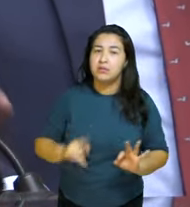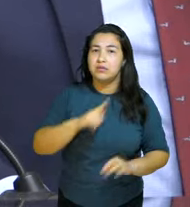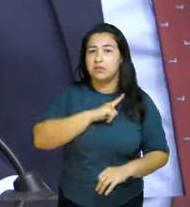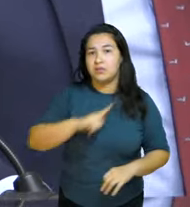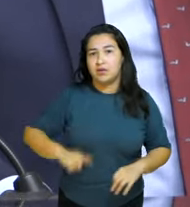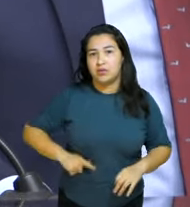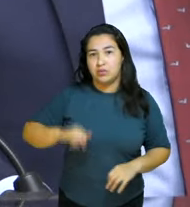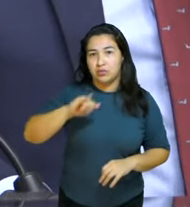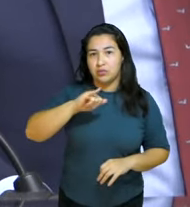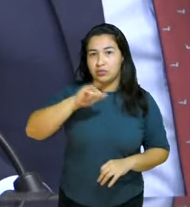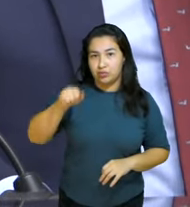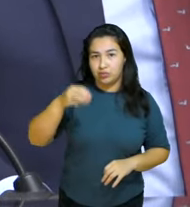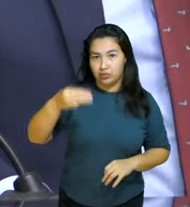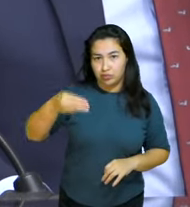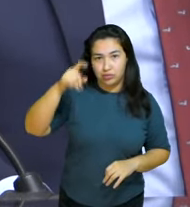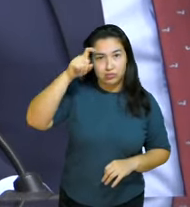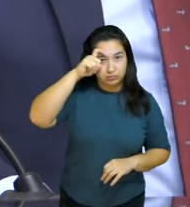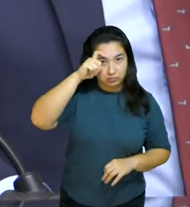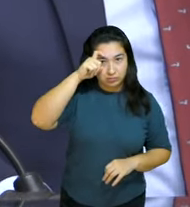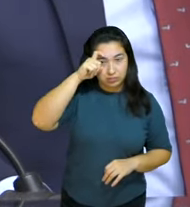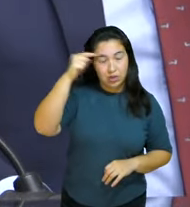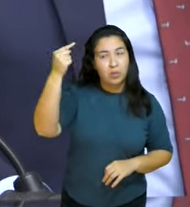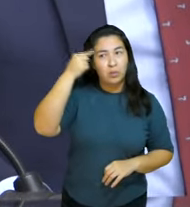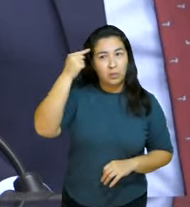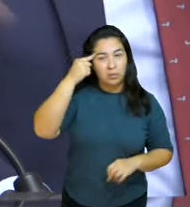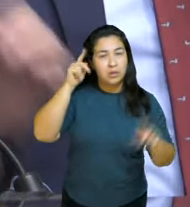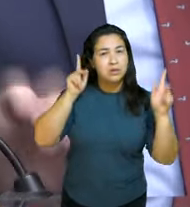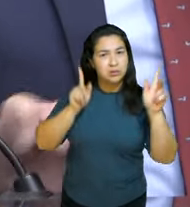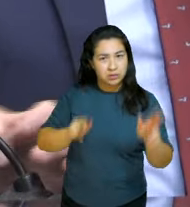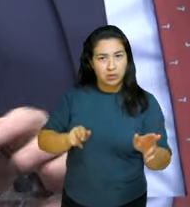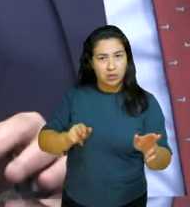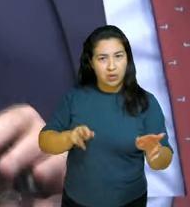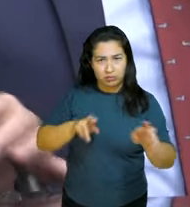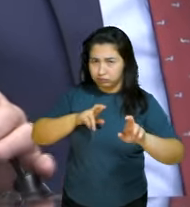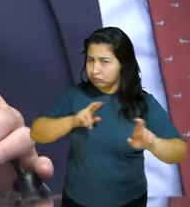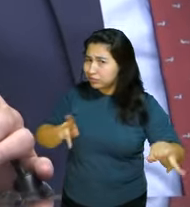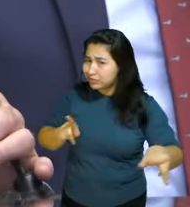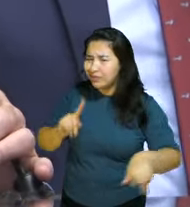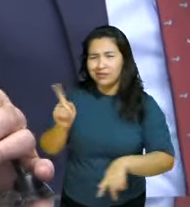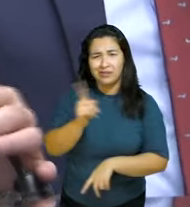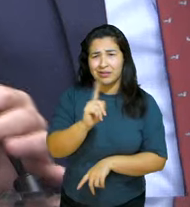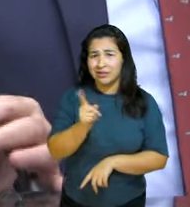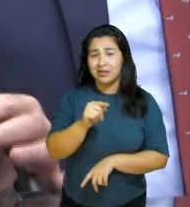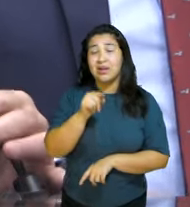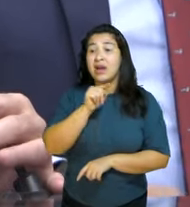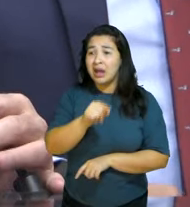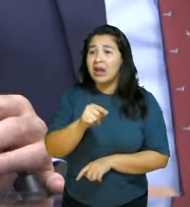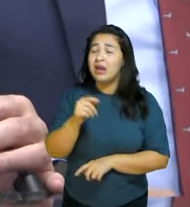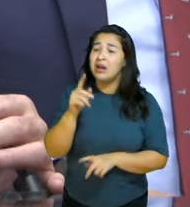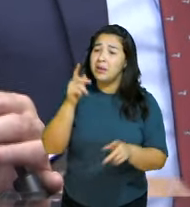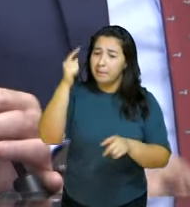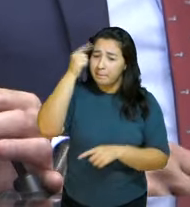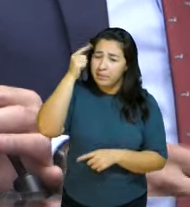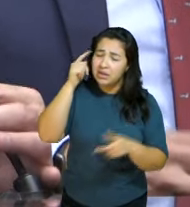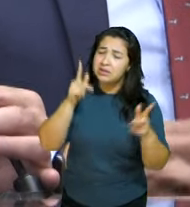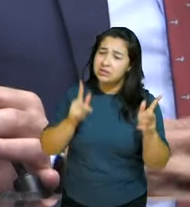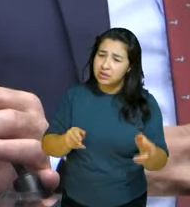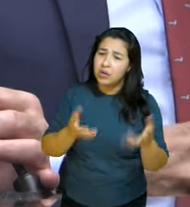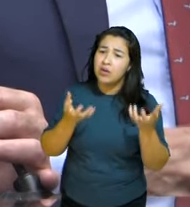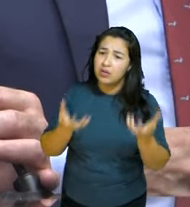tem o mesmo pensamento. O pensamento de vocês não é diferente. Porque a gente encontra mecanismo para que isso não ocorra